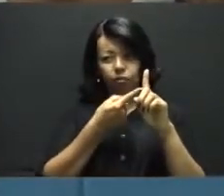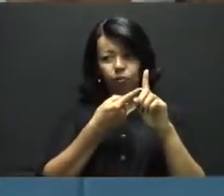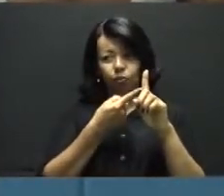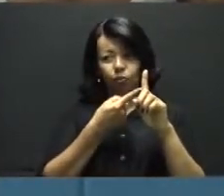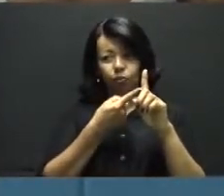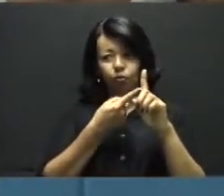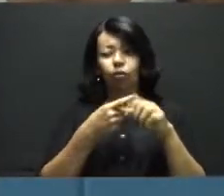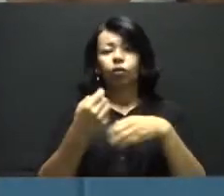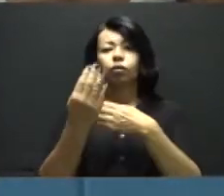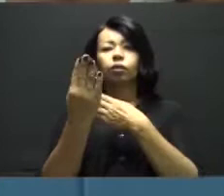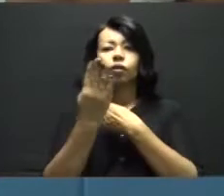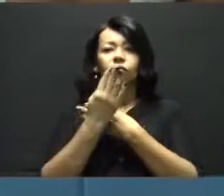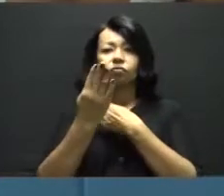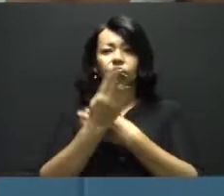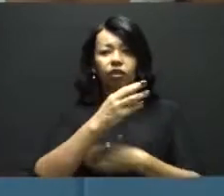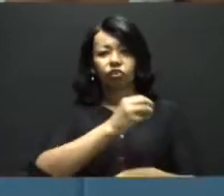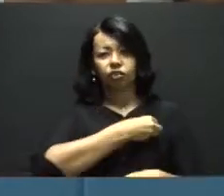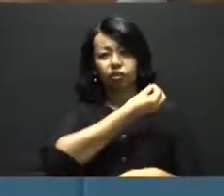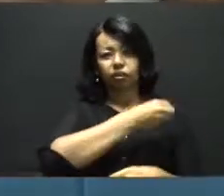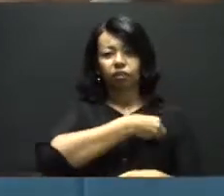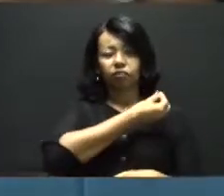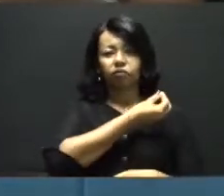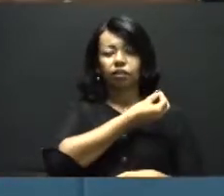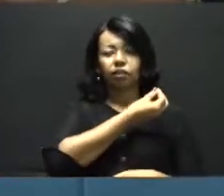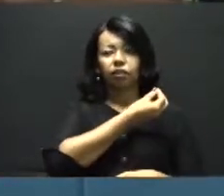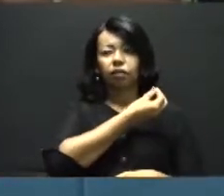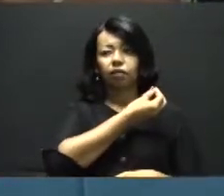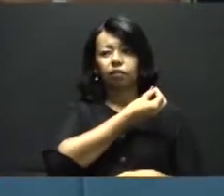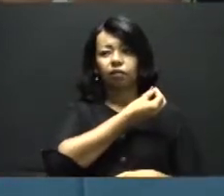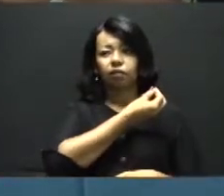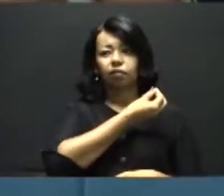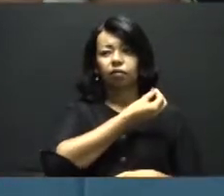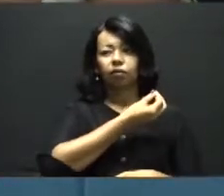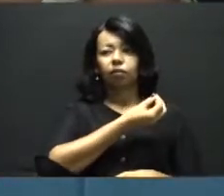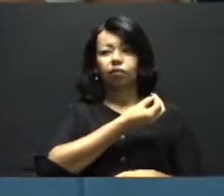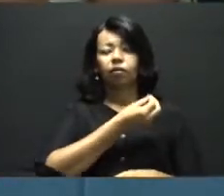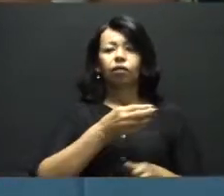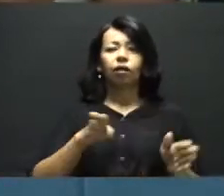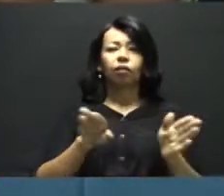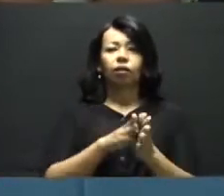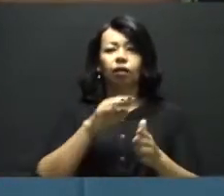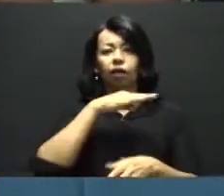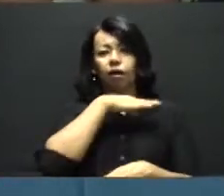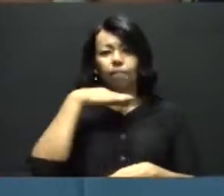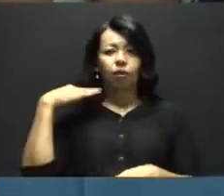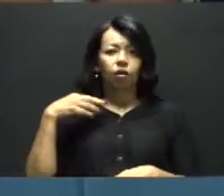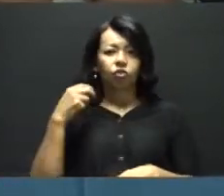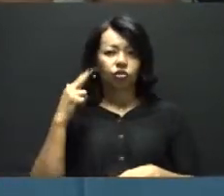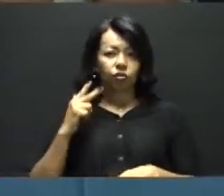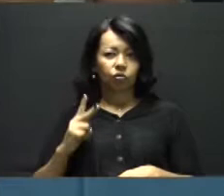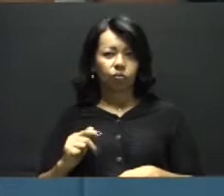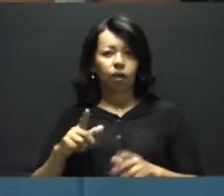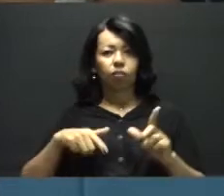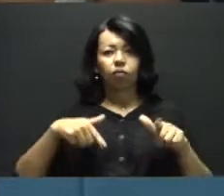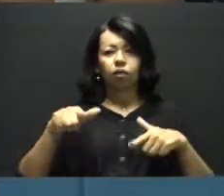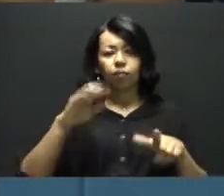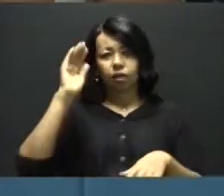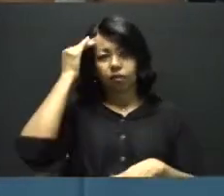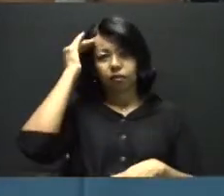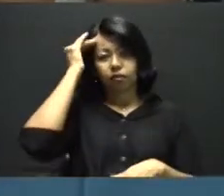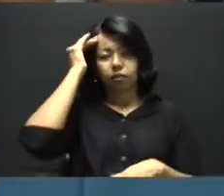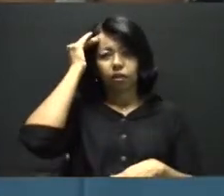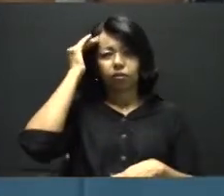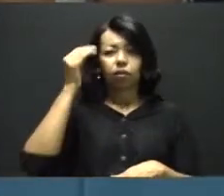defende que a vida desde a sua concepção até a morte natural e trabalha conscientizando as pessoas